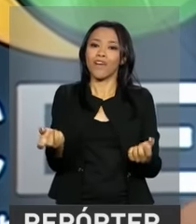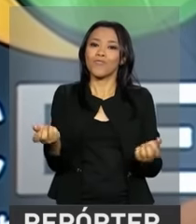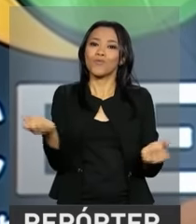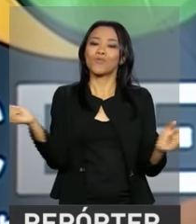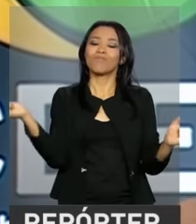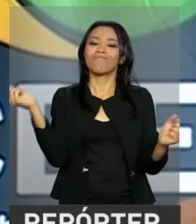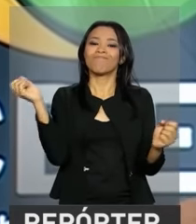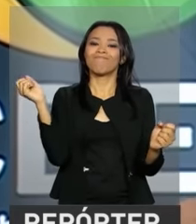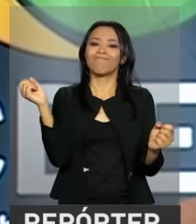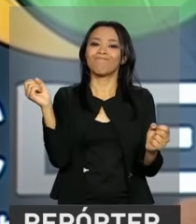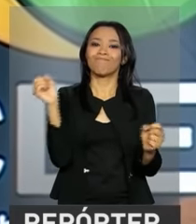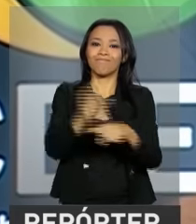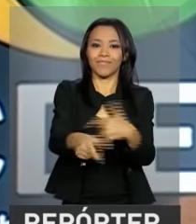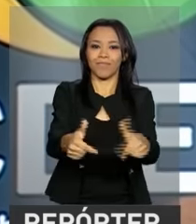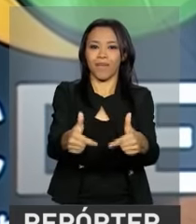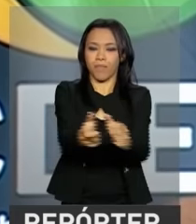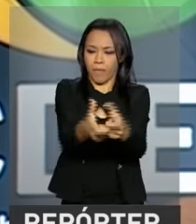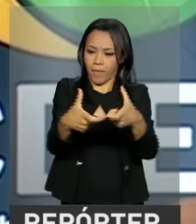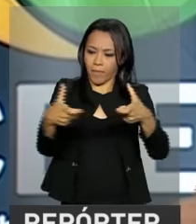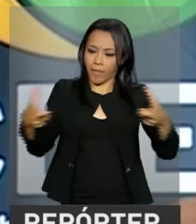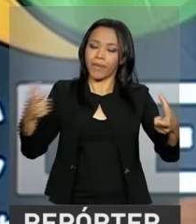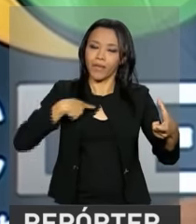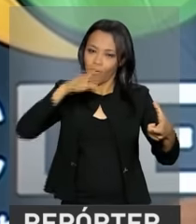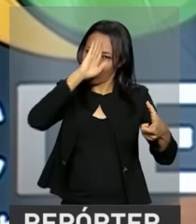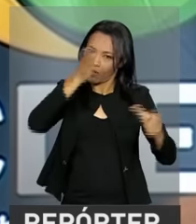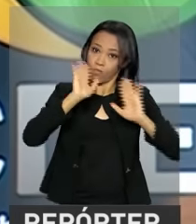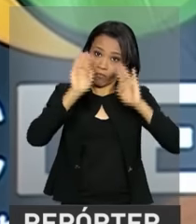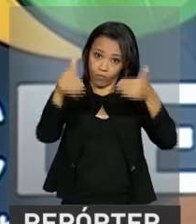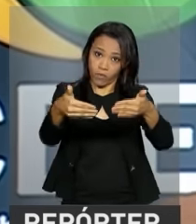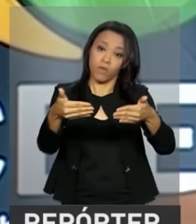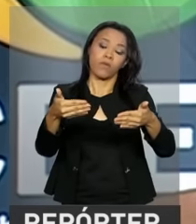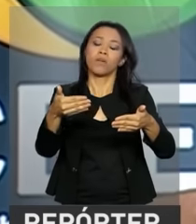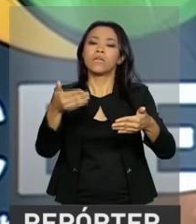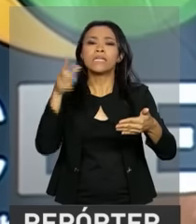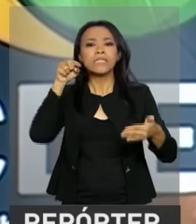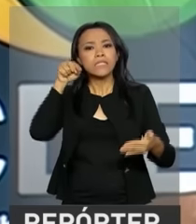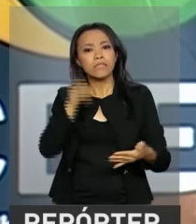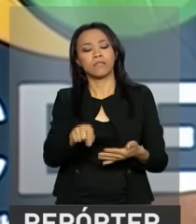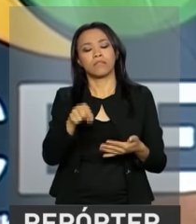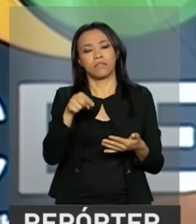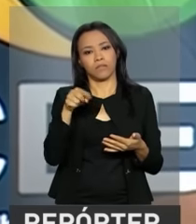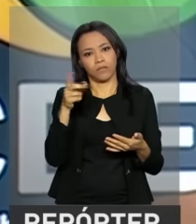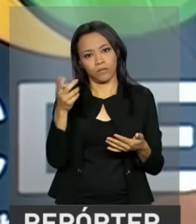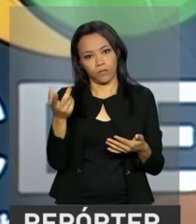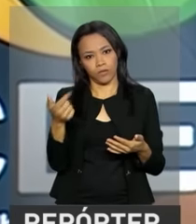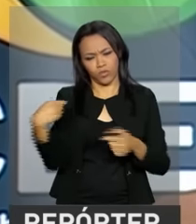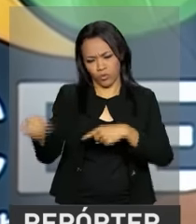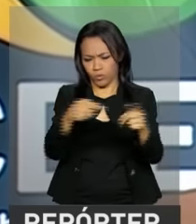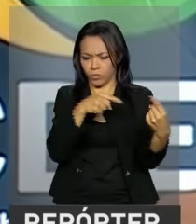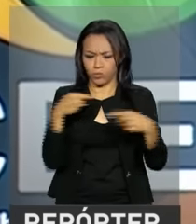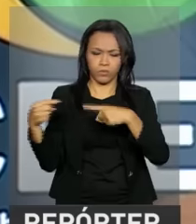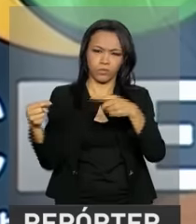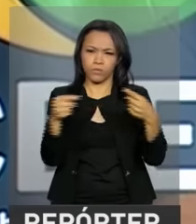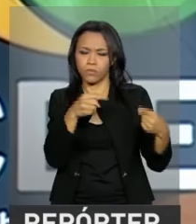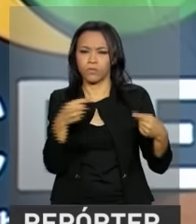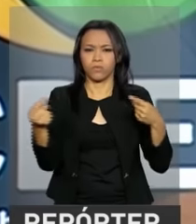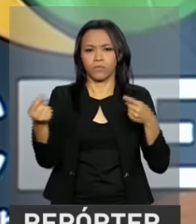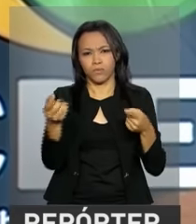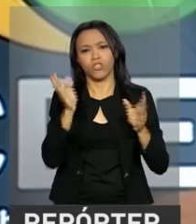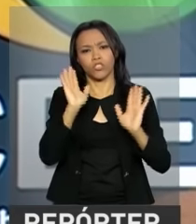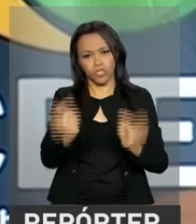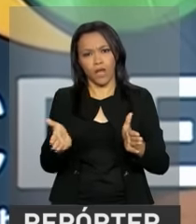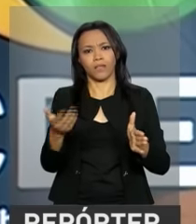nos parece uma grande prioridade e que, com isso, com essas discussões que